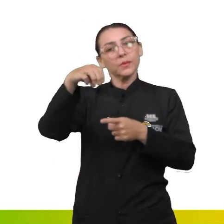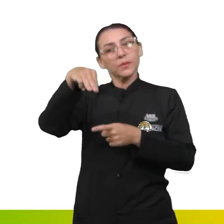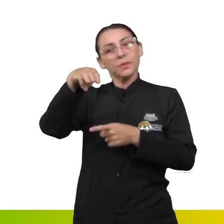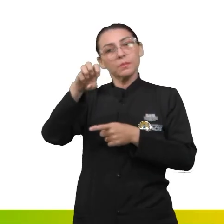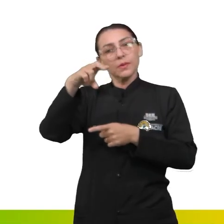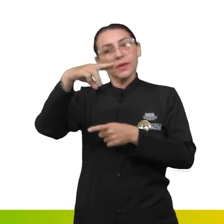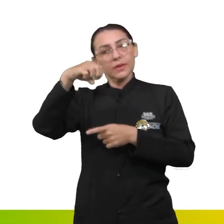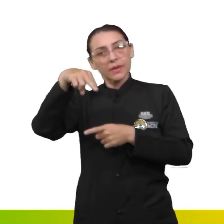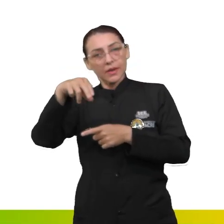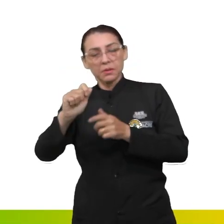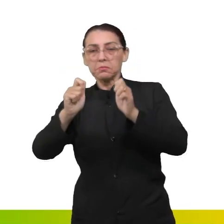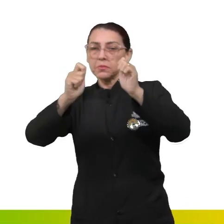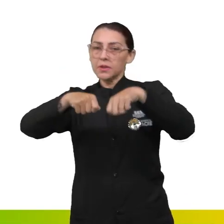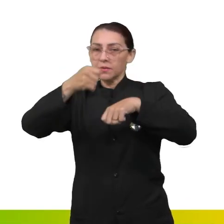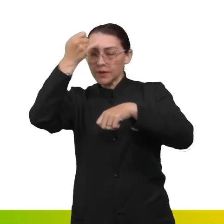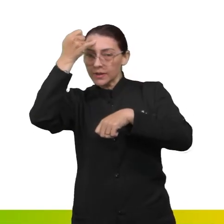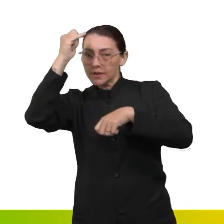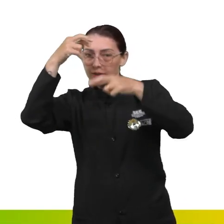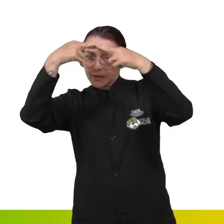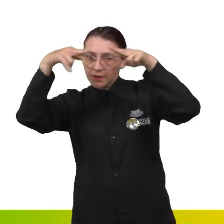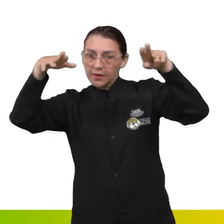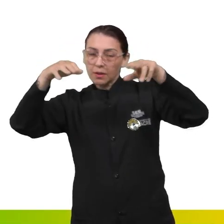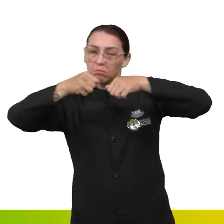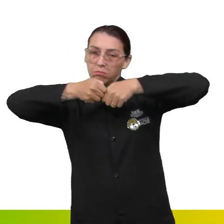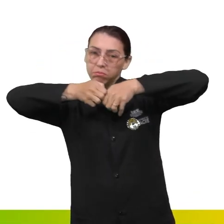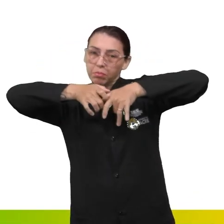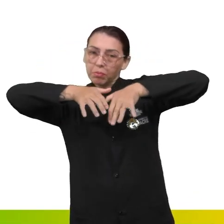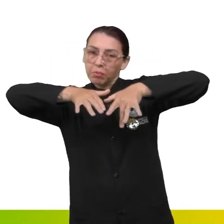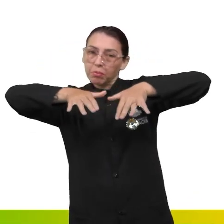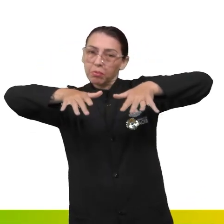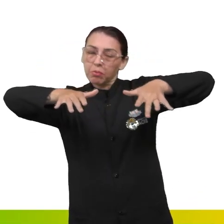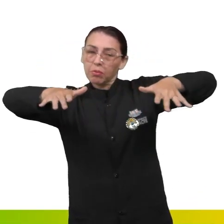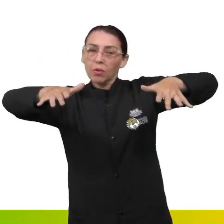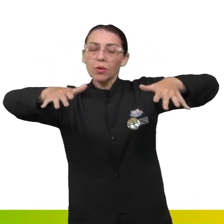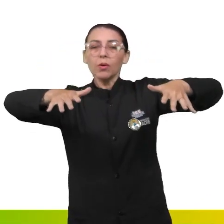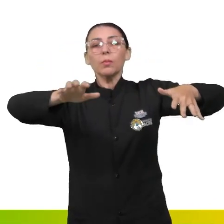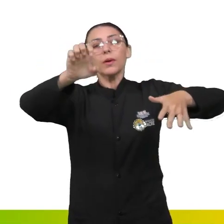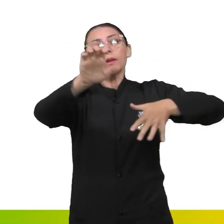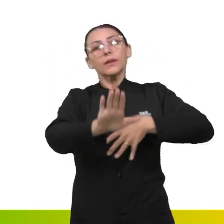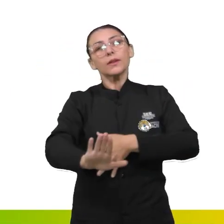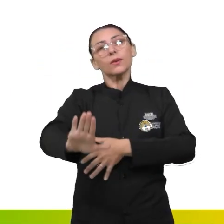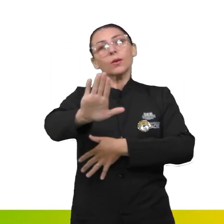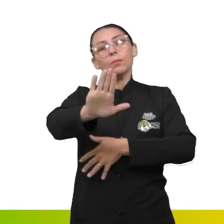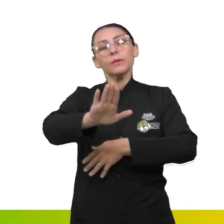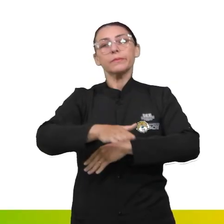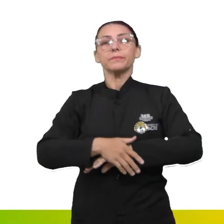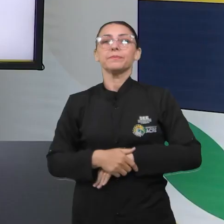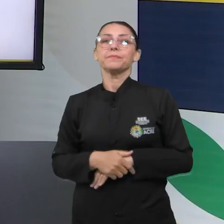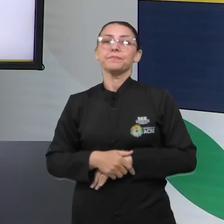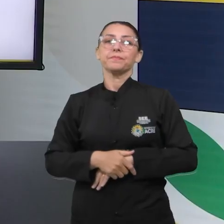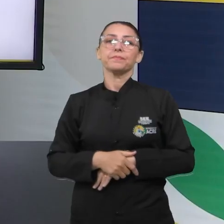foi possível as ideias renascentistas se espalharem por toda a Europa.